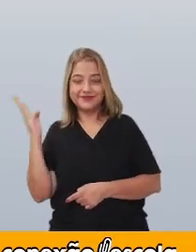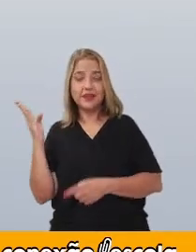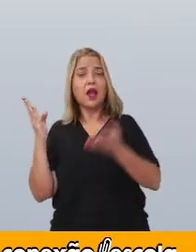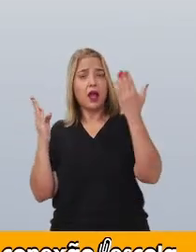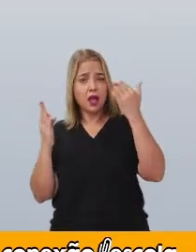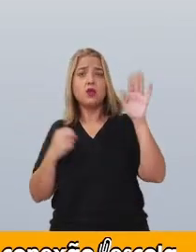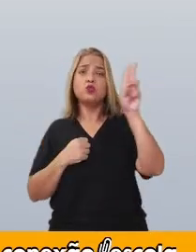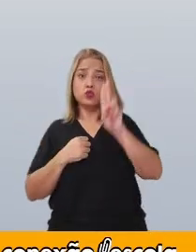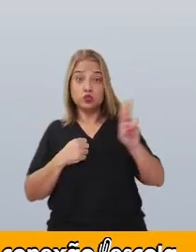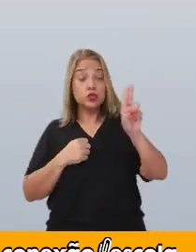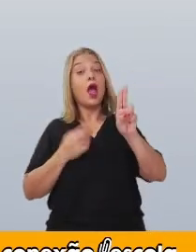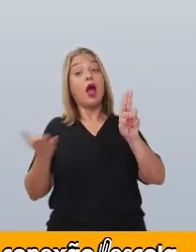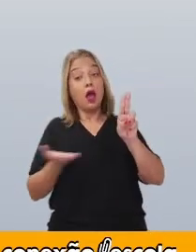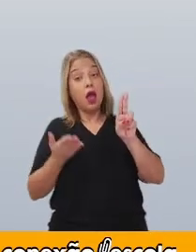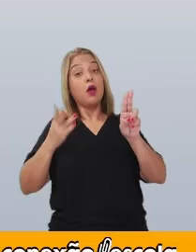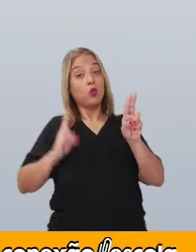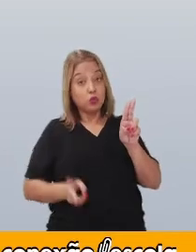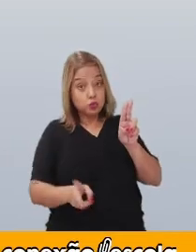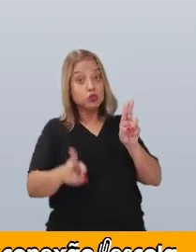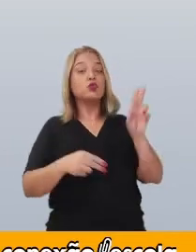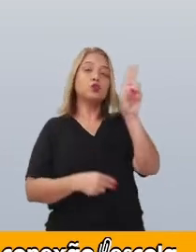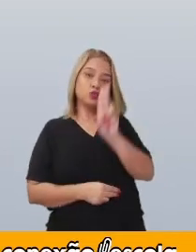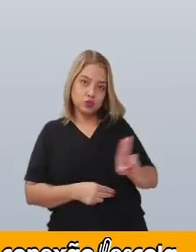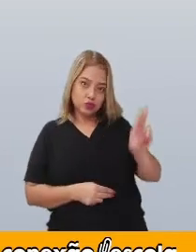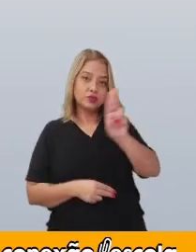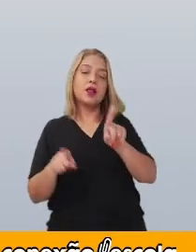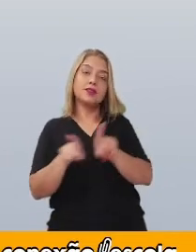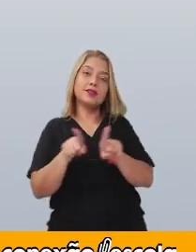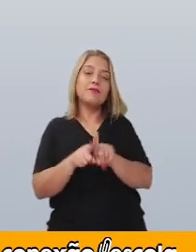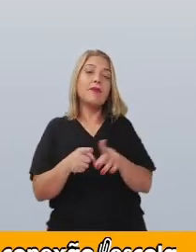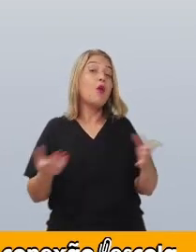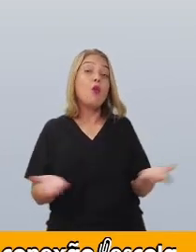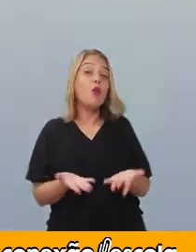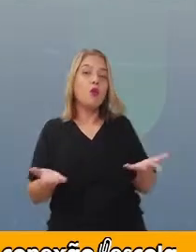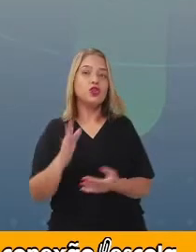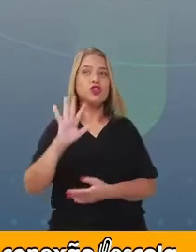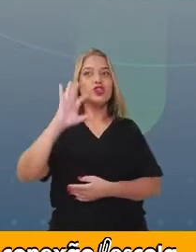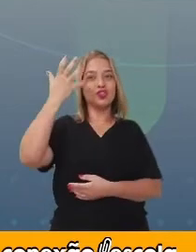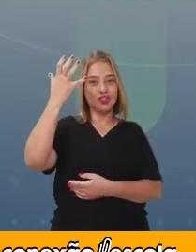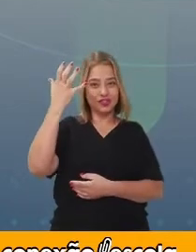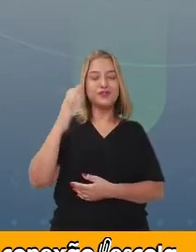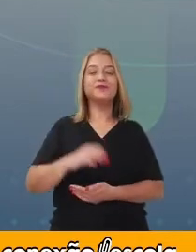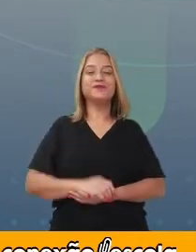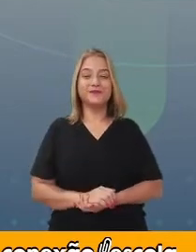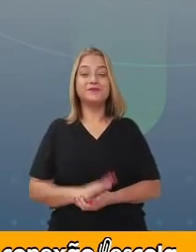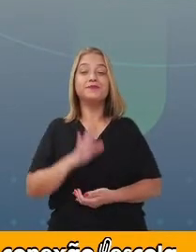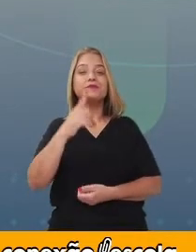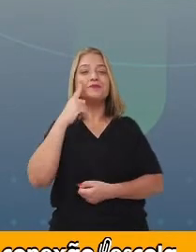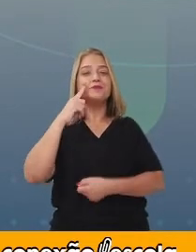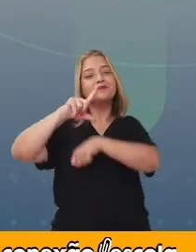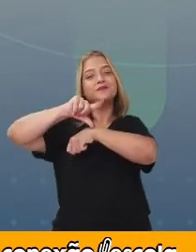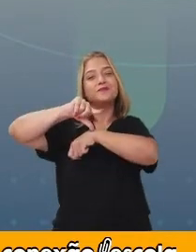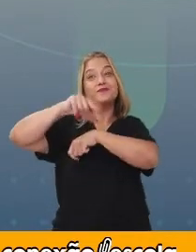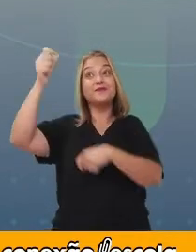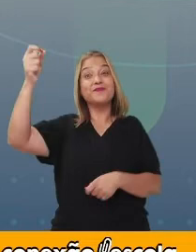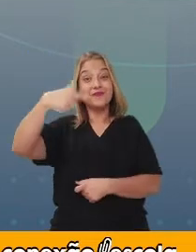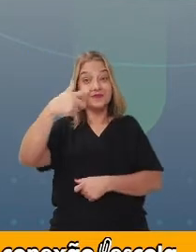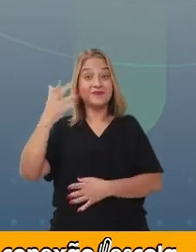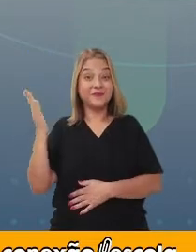que são usados para medir o tempo hoje em dia. Aqui nós temos um relógio do